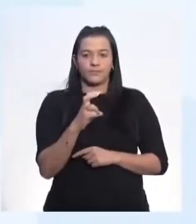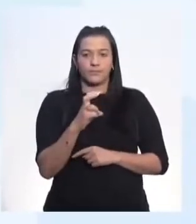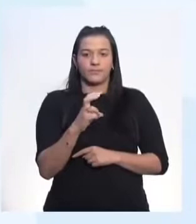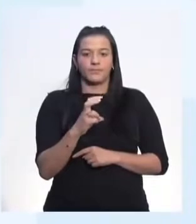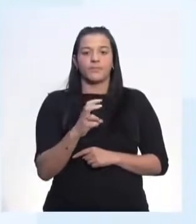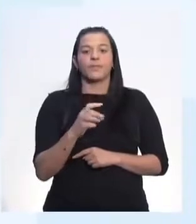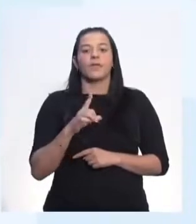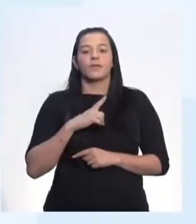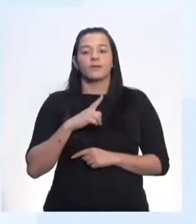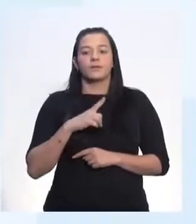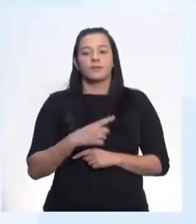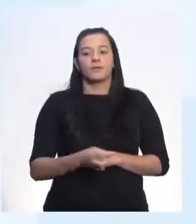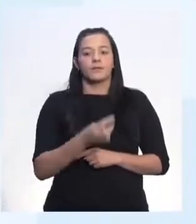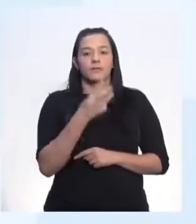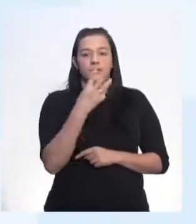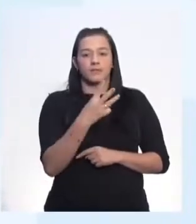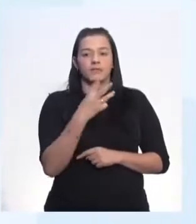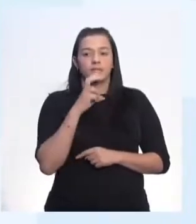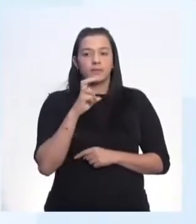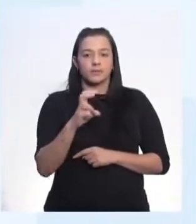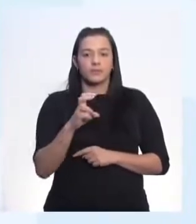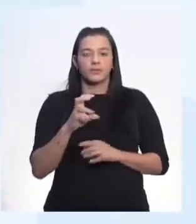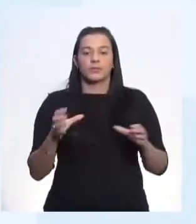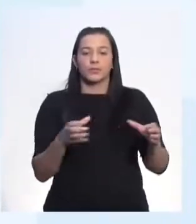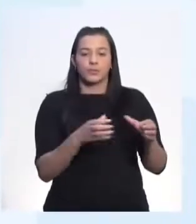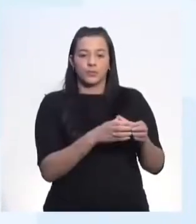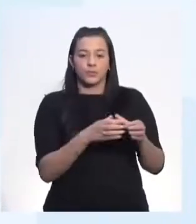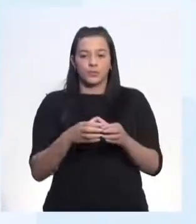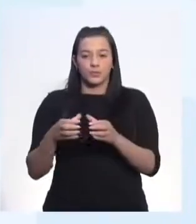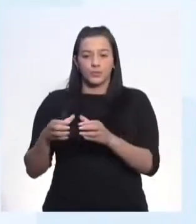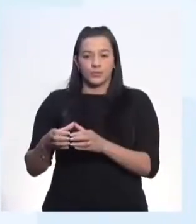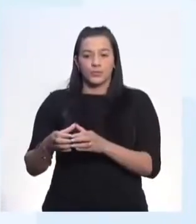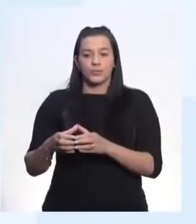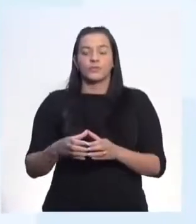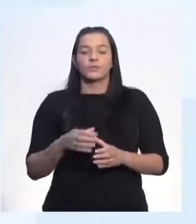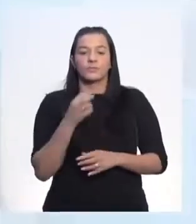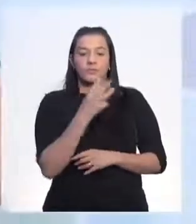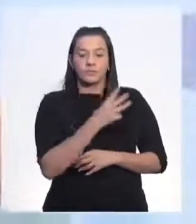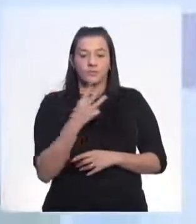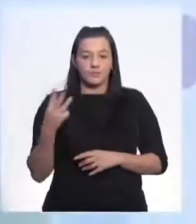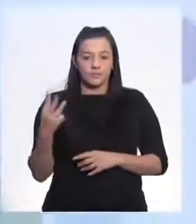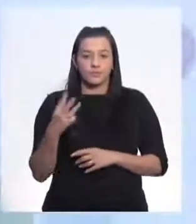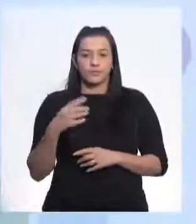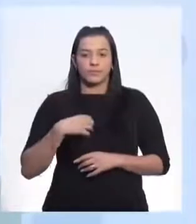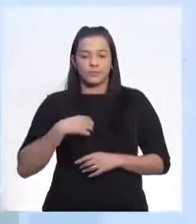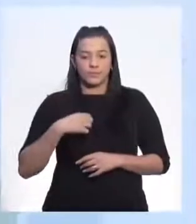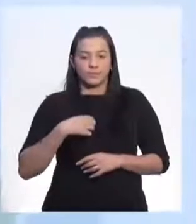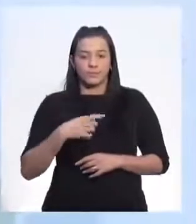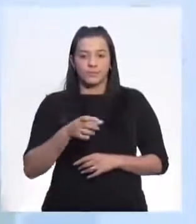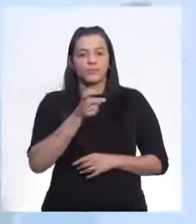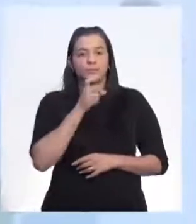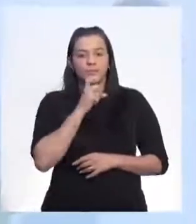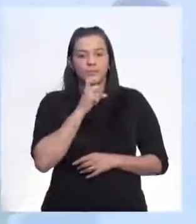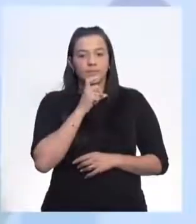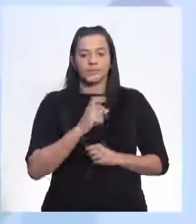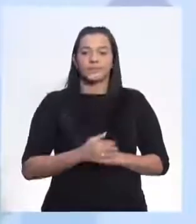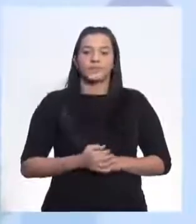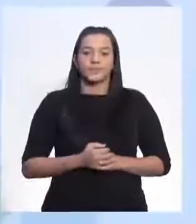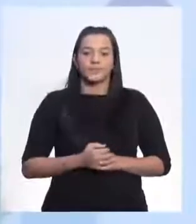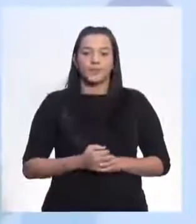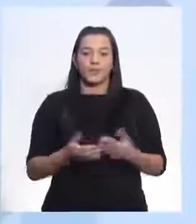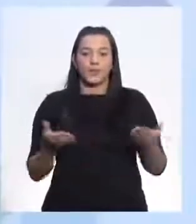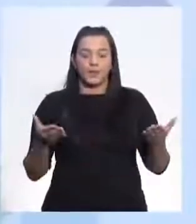existem 35 conjuntos de 3 em 3 camisetas verdes. Agora,